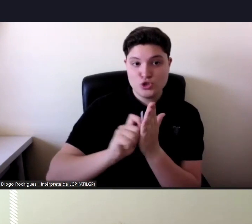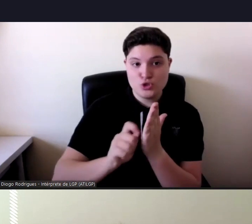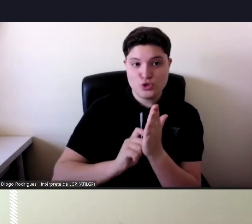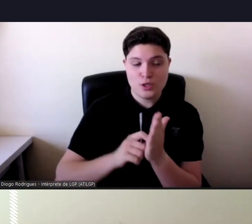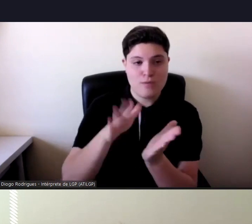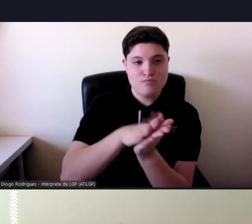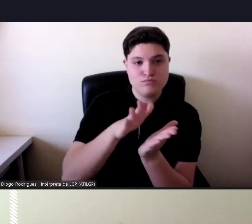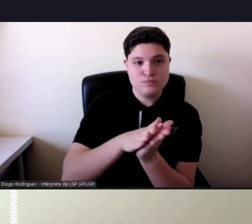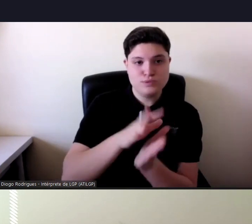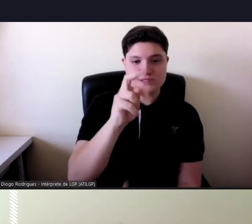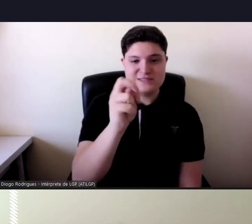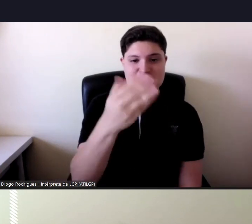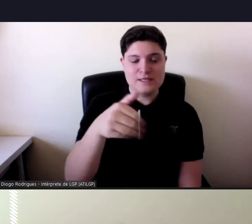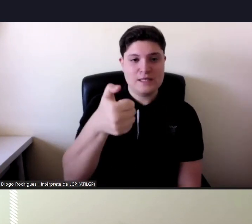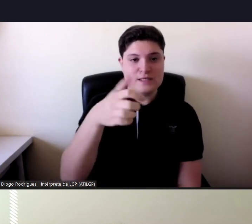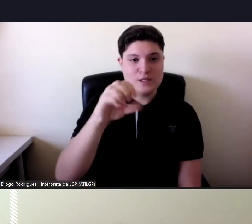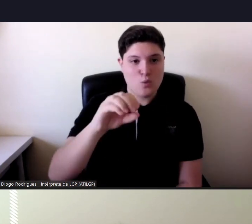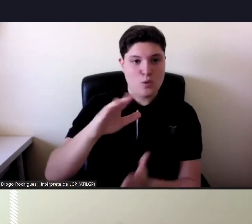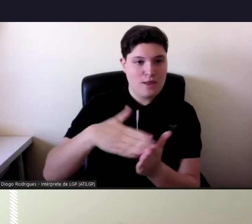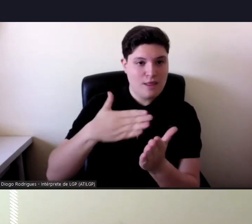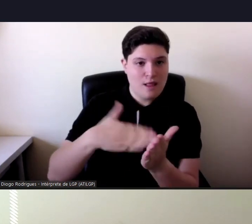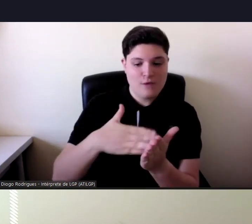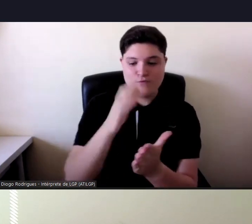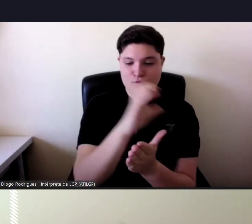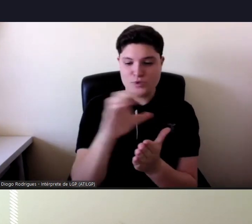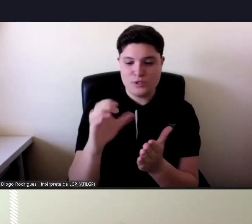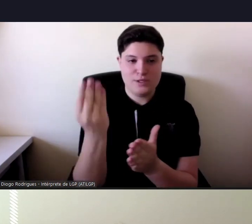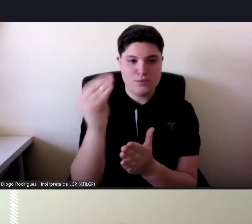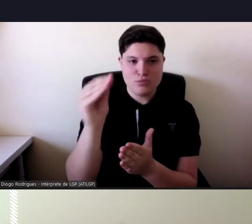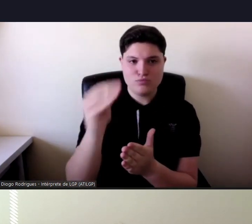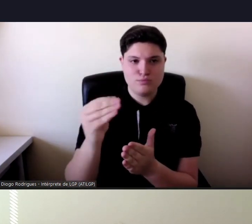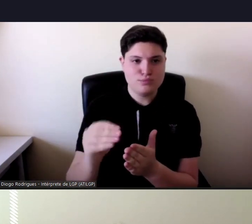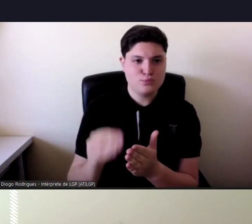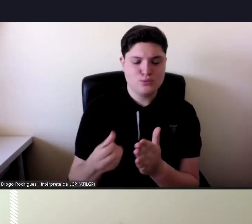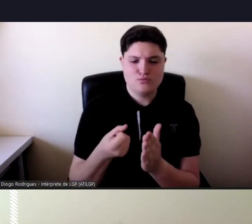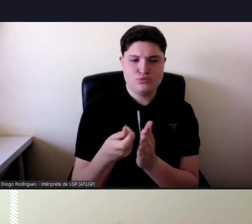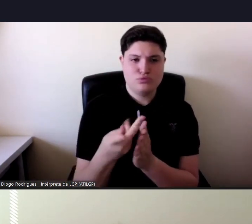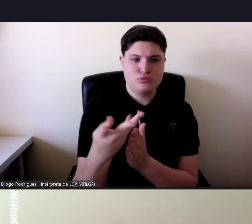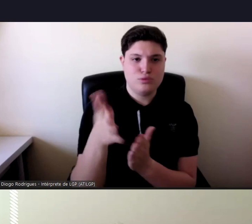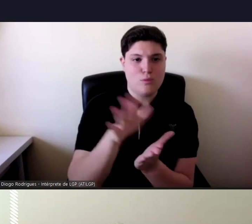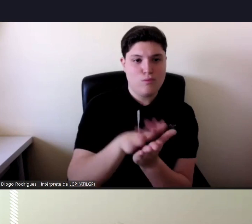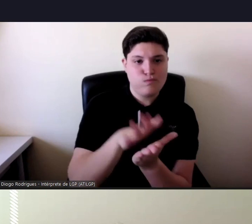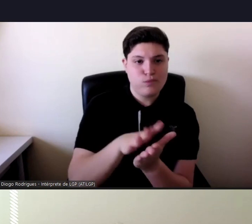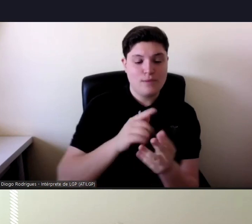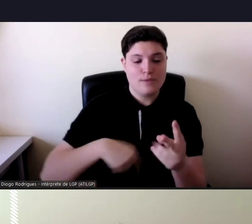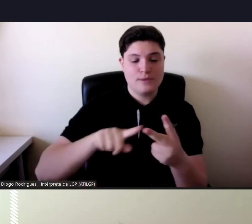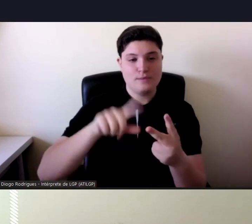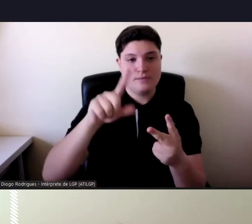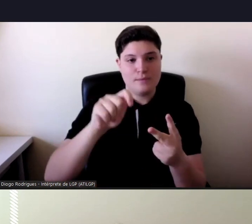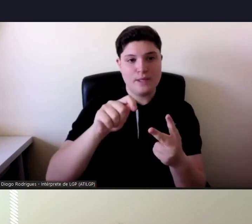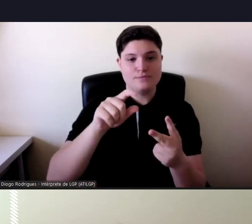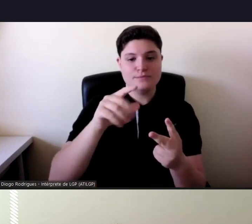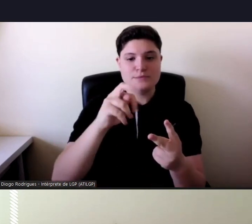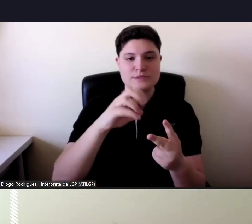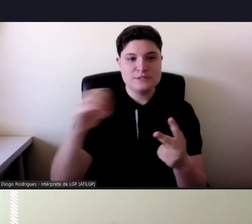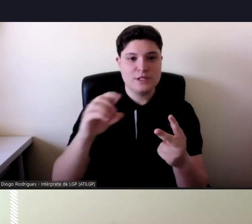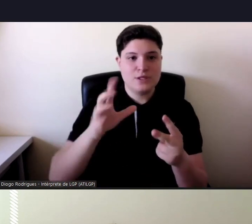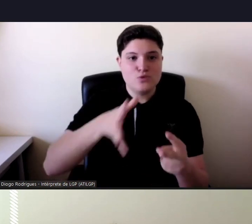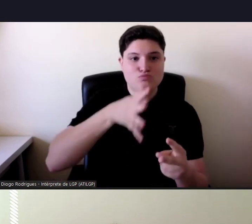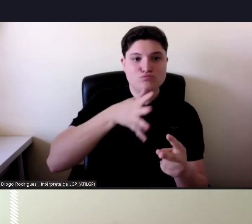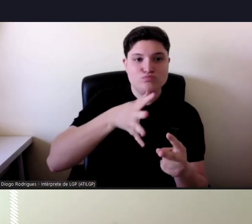350 publicações em revistas científicas internacionais e de mais de 200 comunicações em conferências